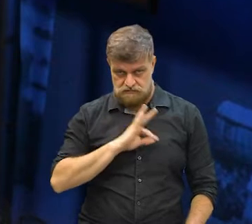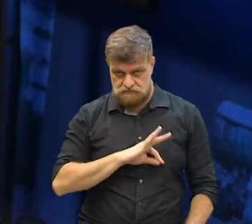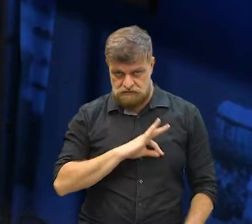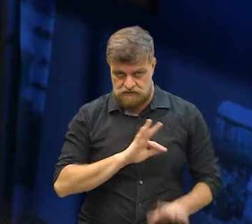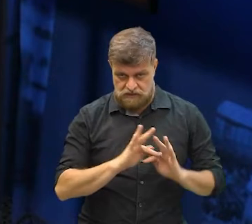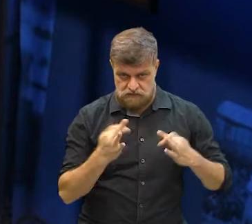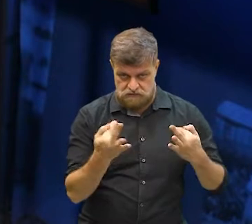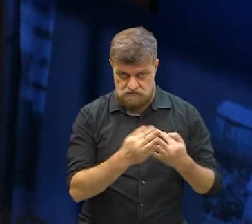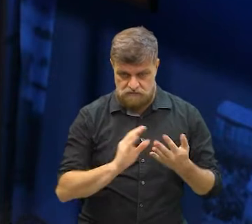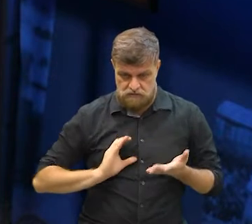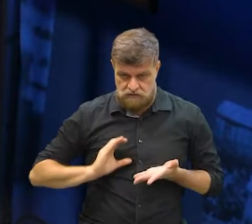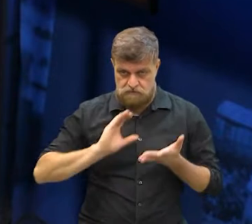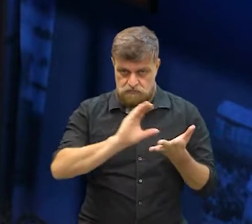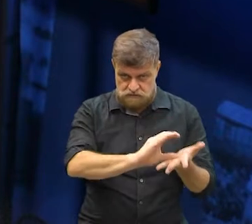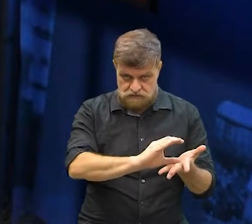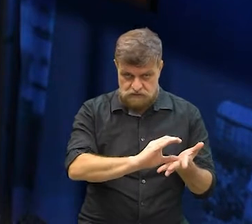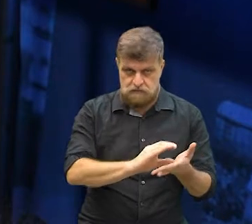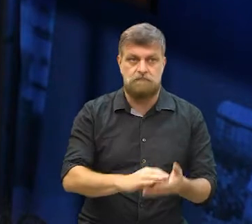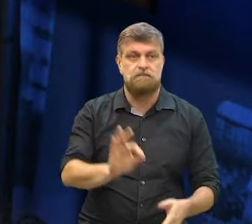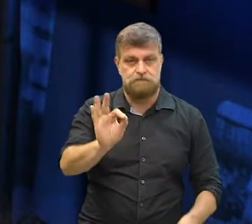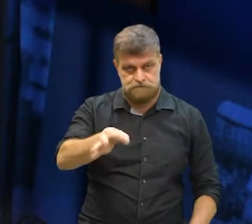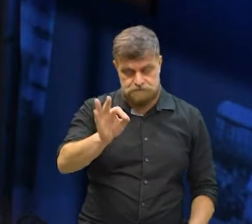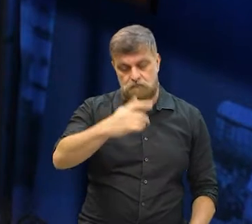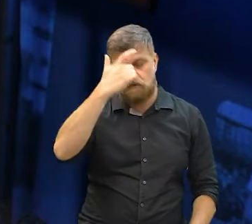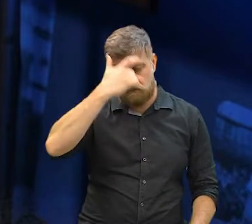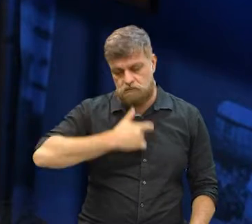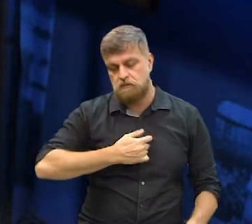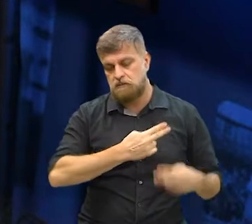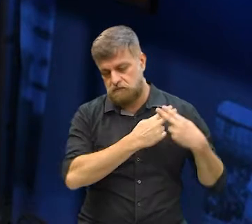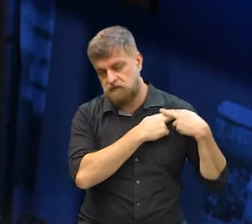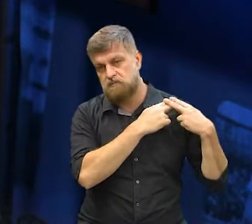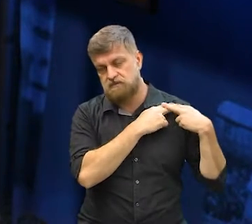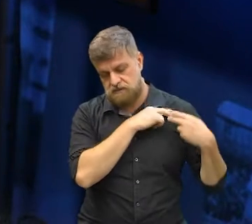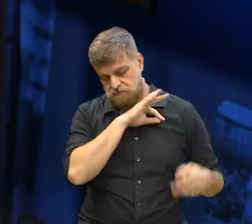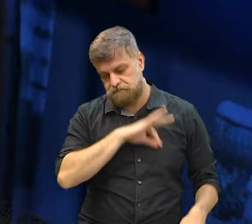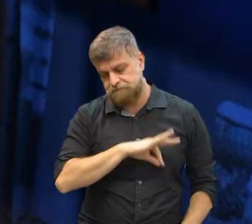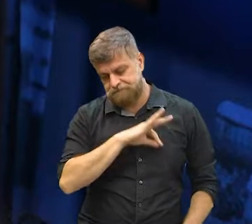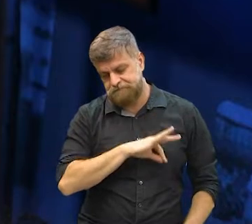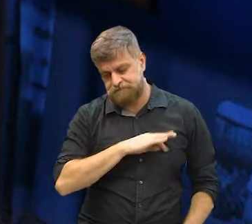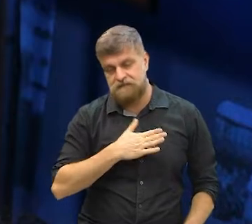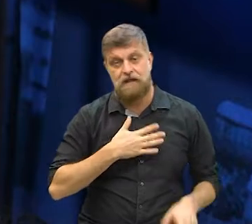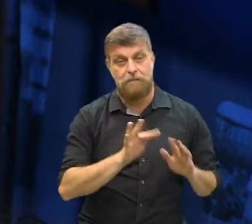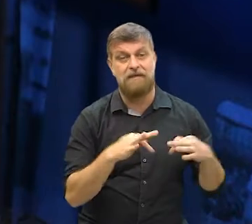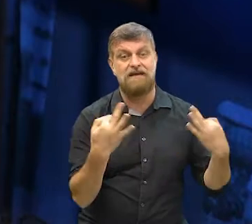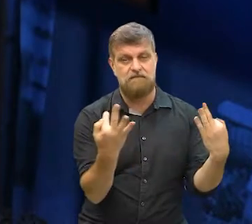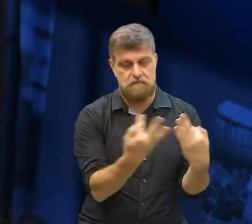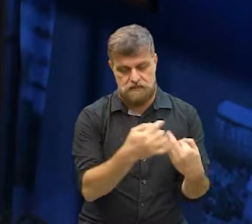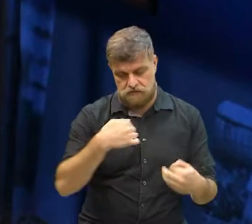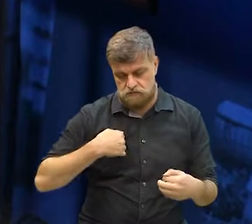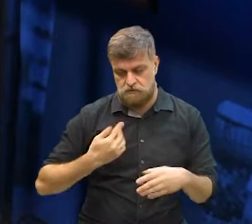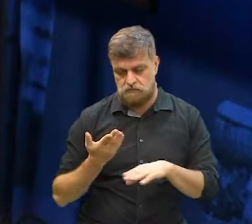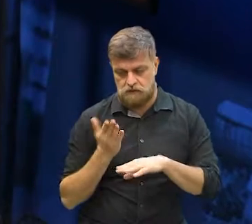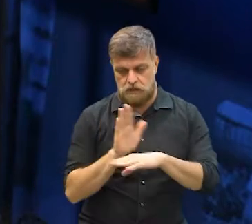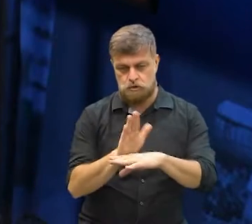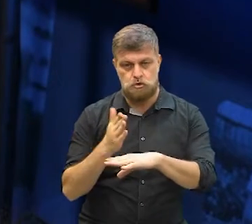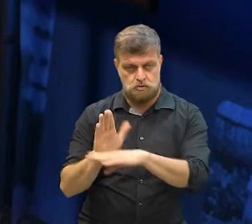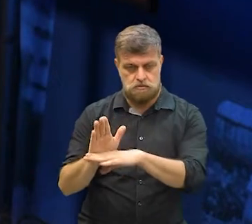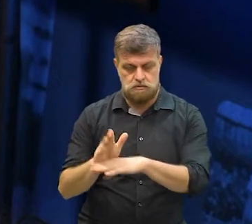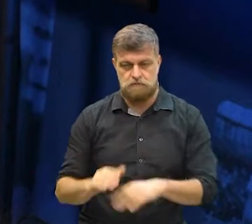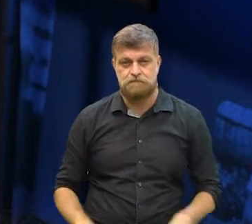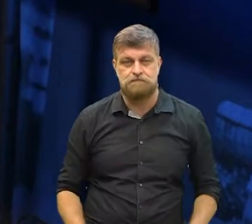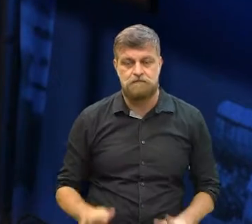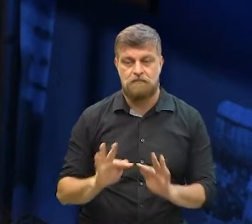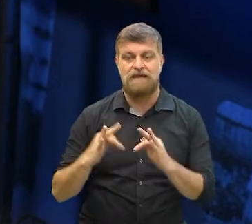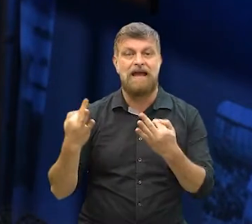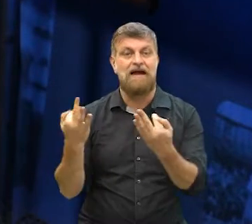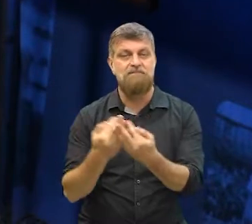isso? Isso mesmo. É eu quem sustenta a família, é eu que ajudo, E eu a que